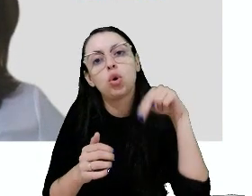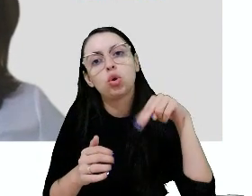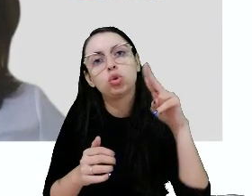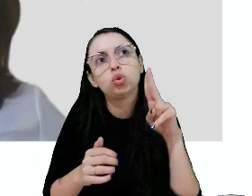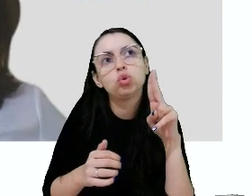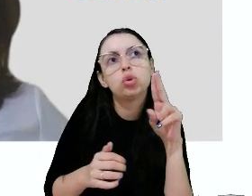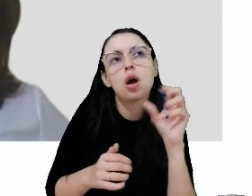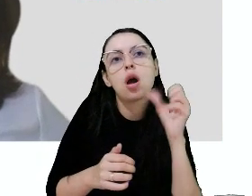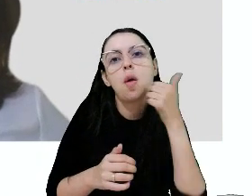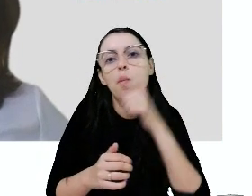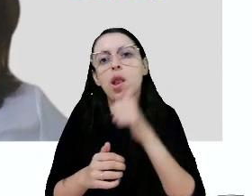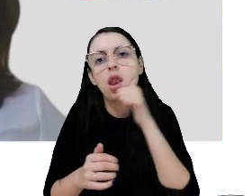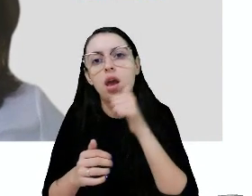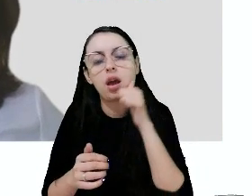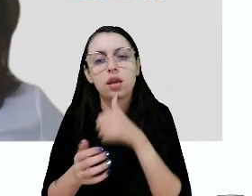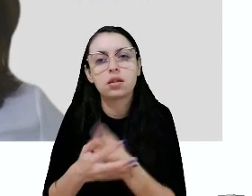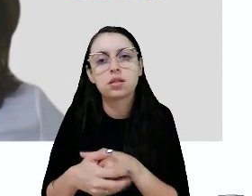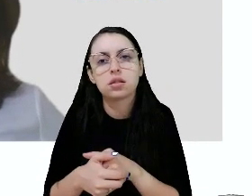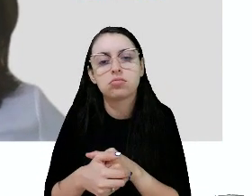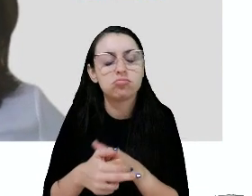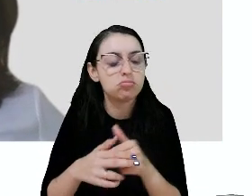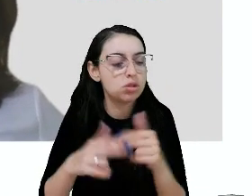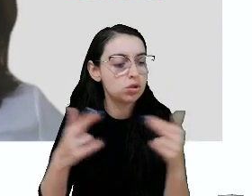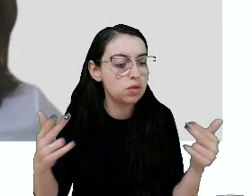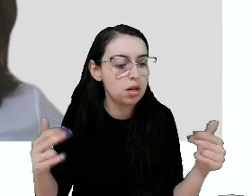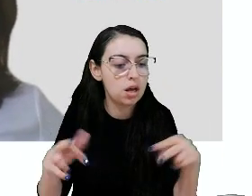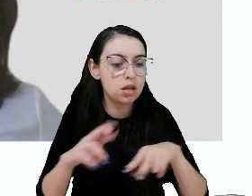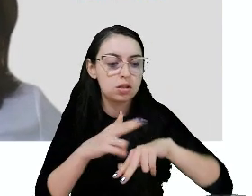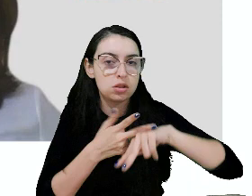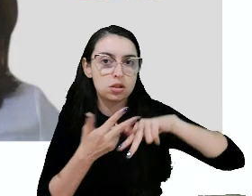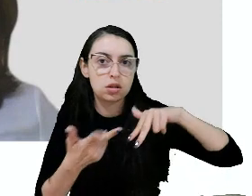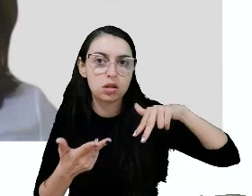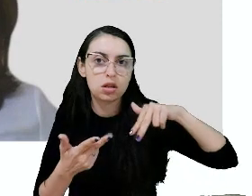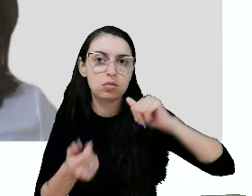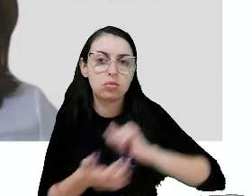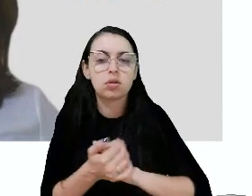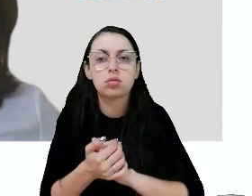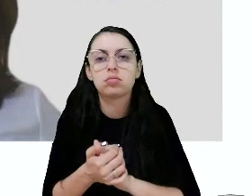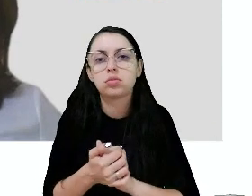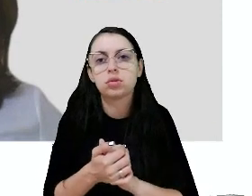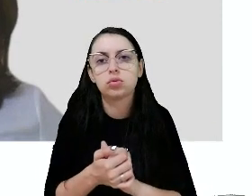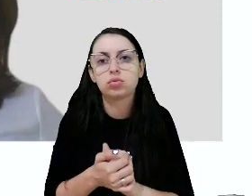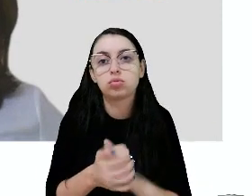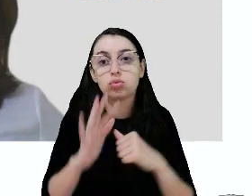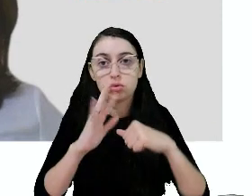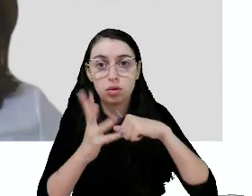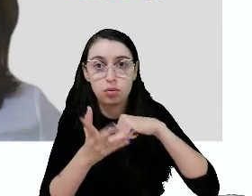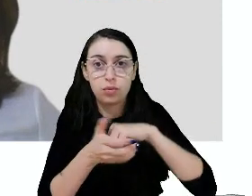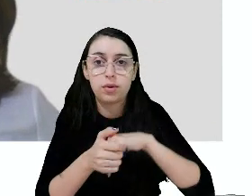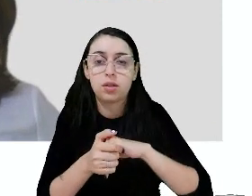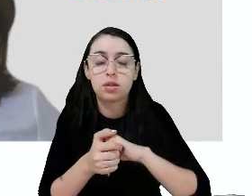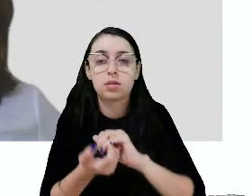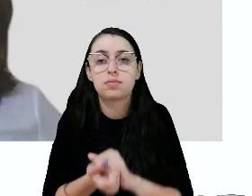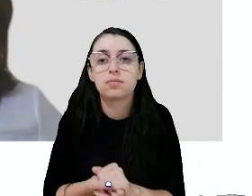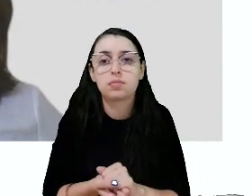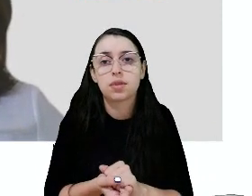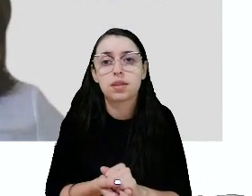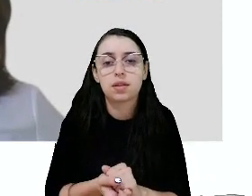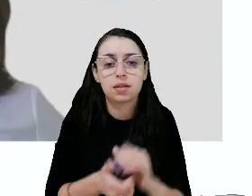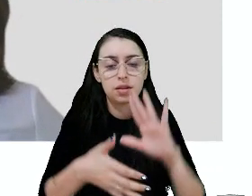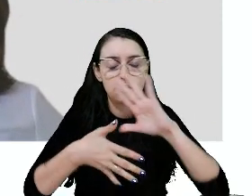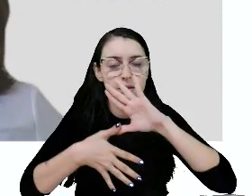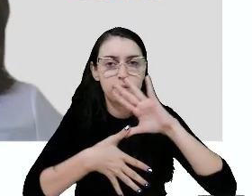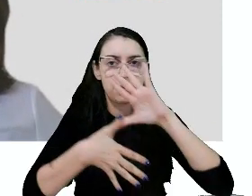ONU Mulheres sobre dimensões de gênero, não é? Na questão da Covid-19,